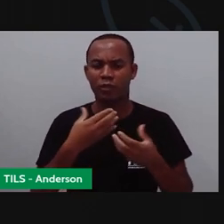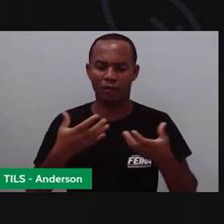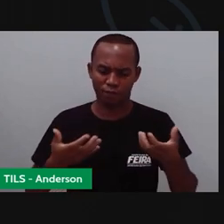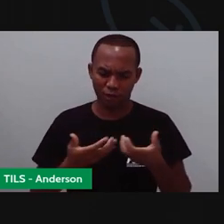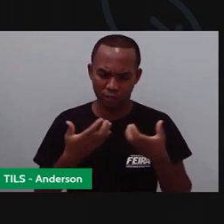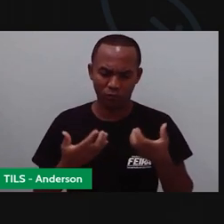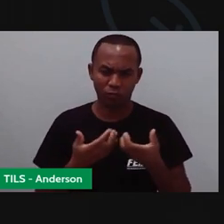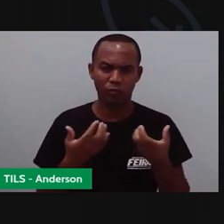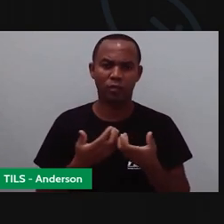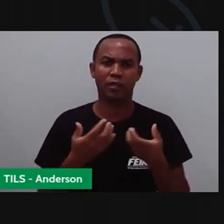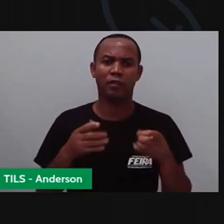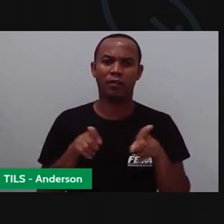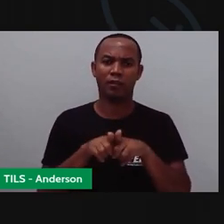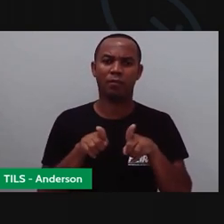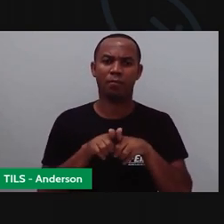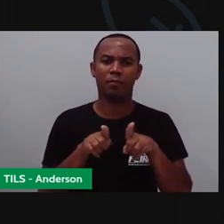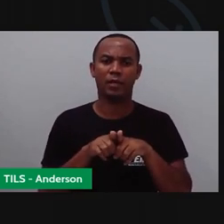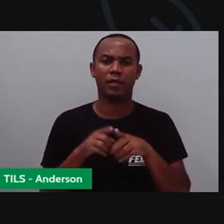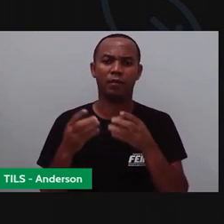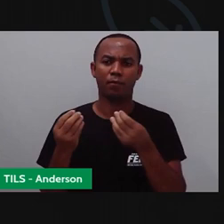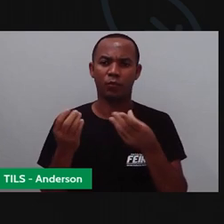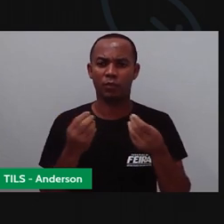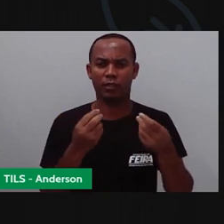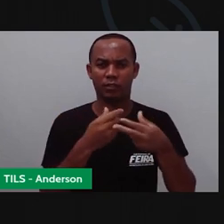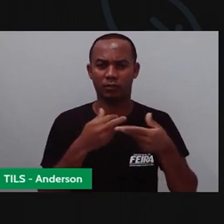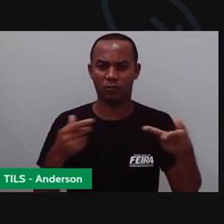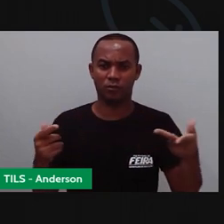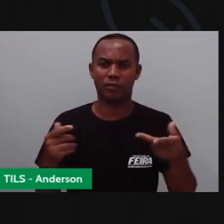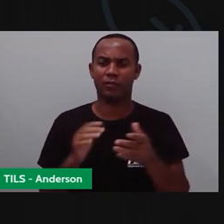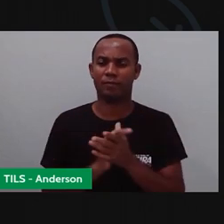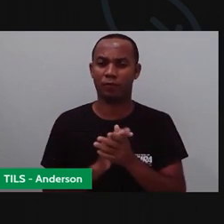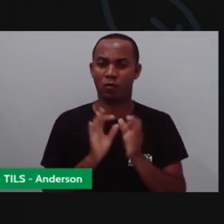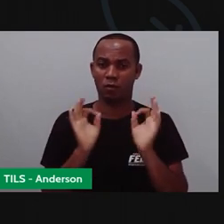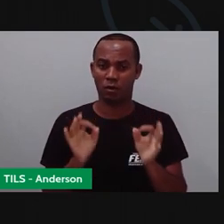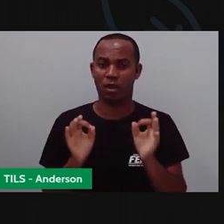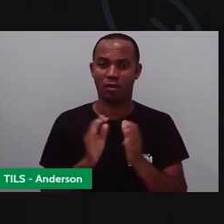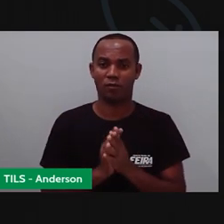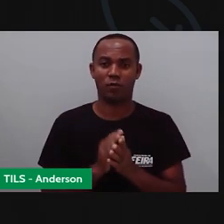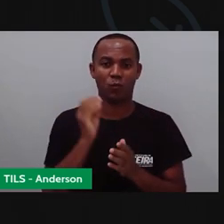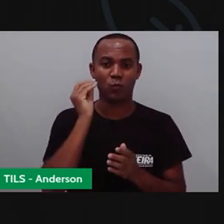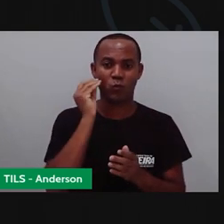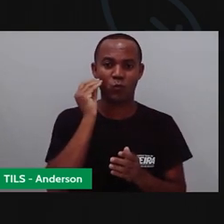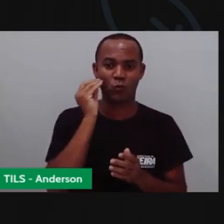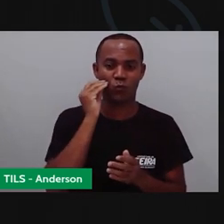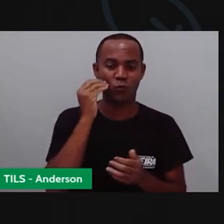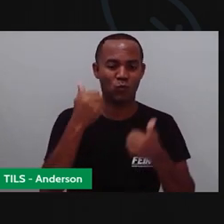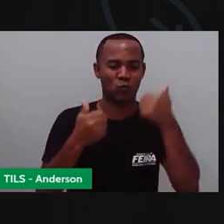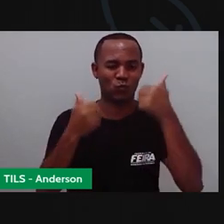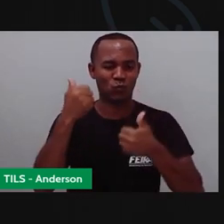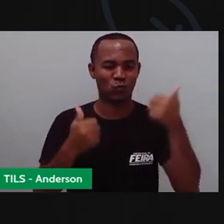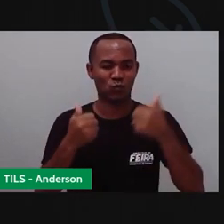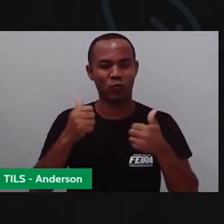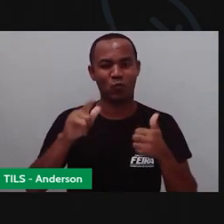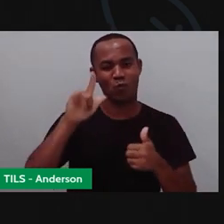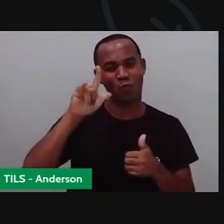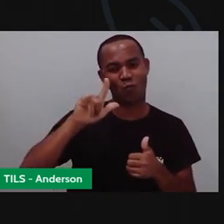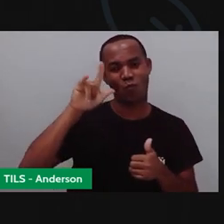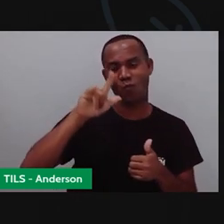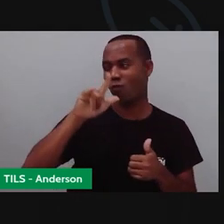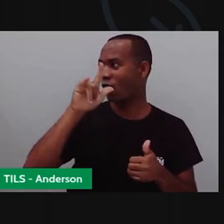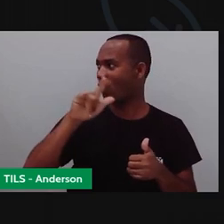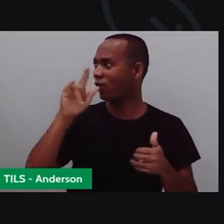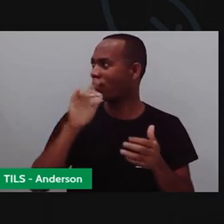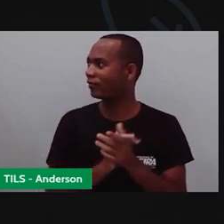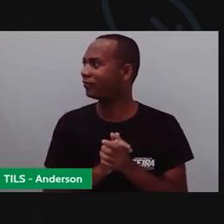consumo um bastante e as proteínas também certo um beijo aí de Anderson ir para o Maria que nós iremos